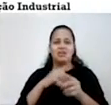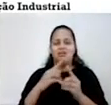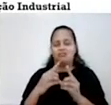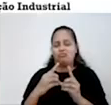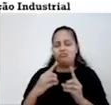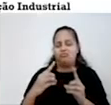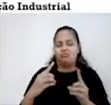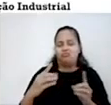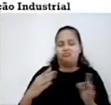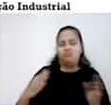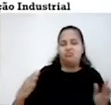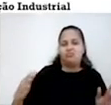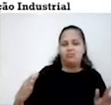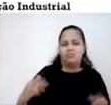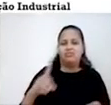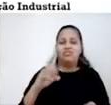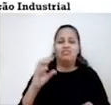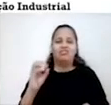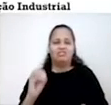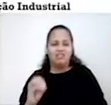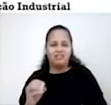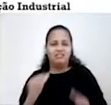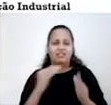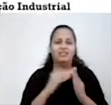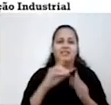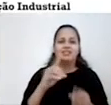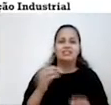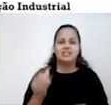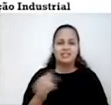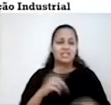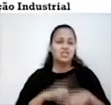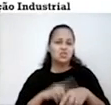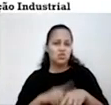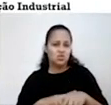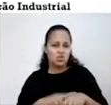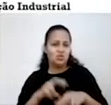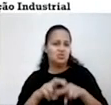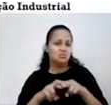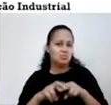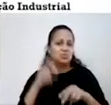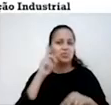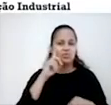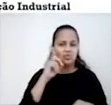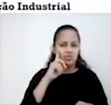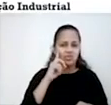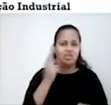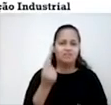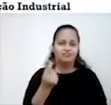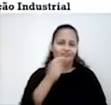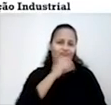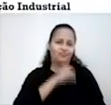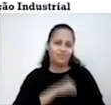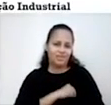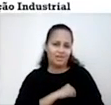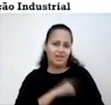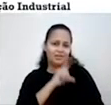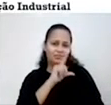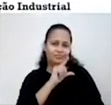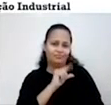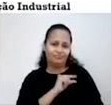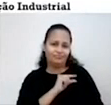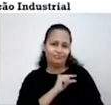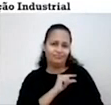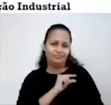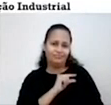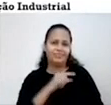dessas fábricas no Brasil, então, trabalhavam entre 10 e 16 horas por dia. Os salários eram muito baixos